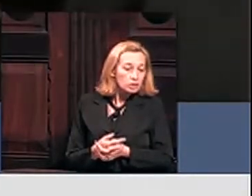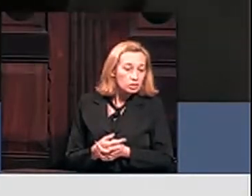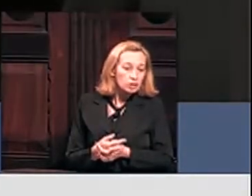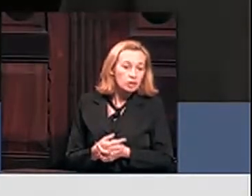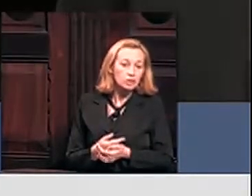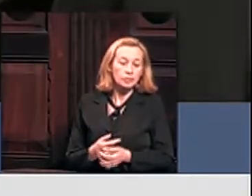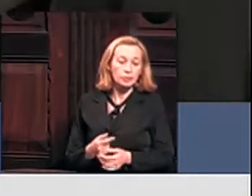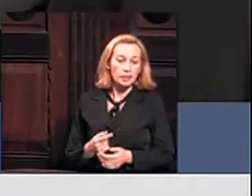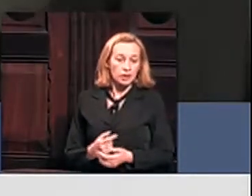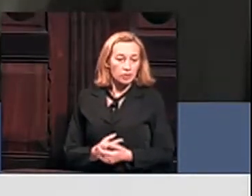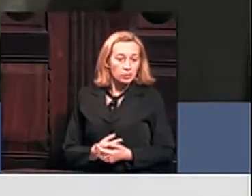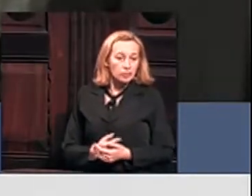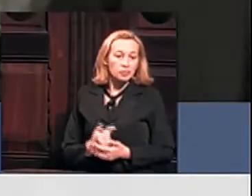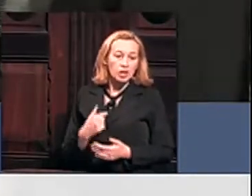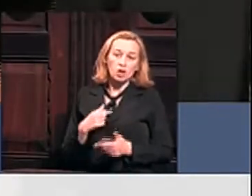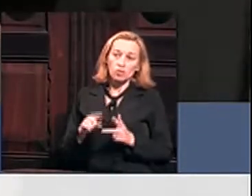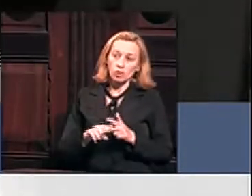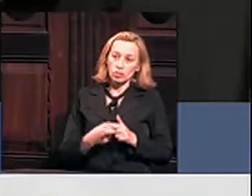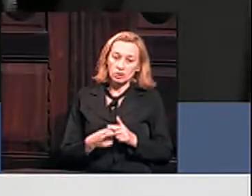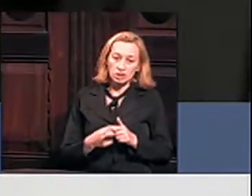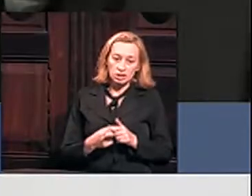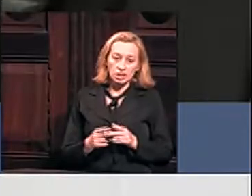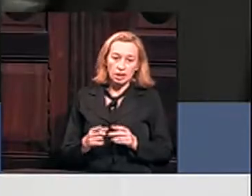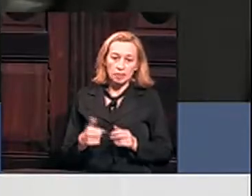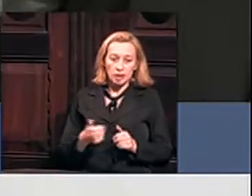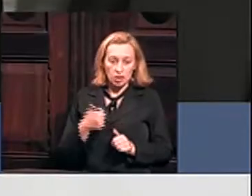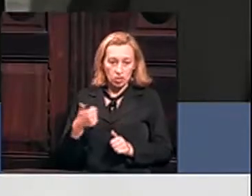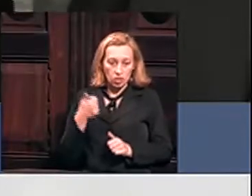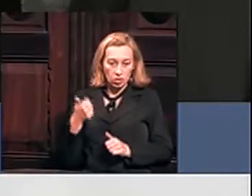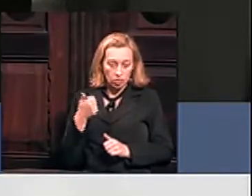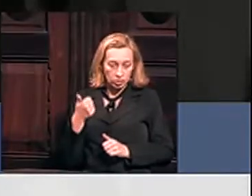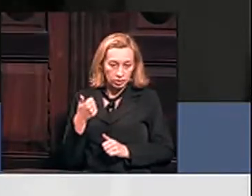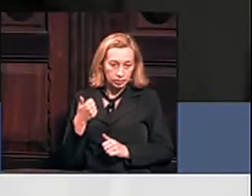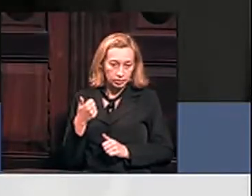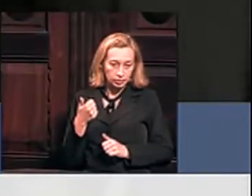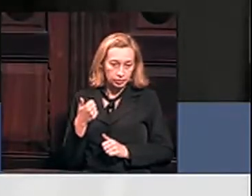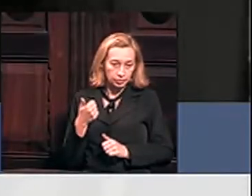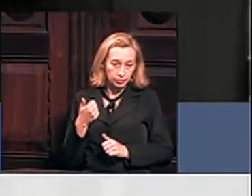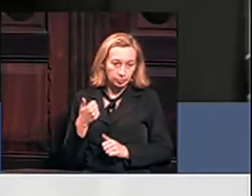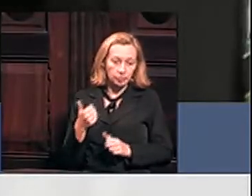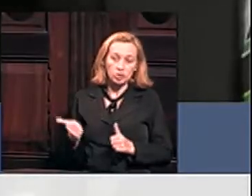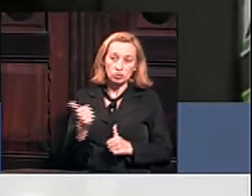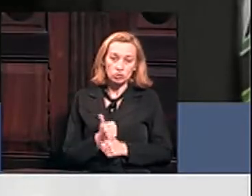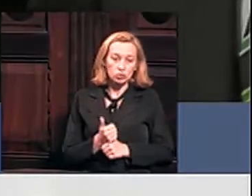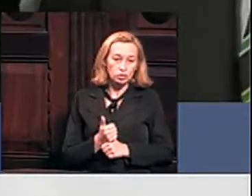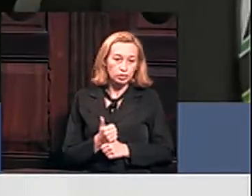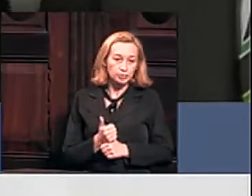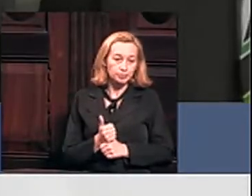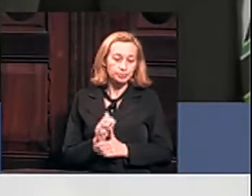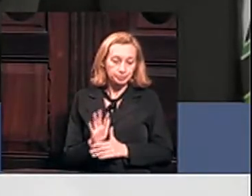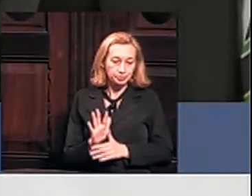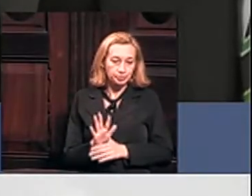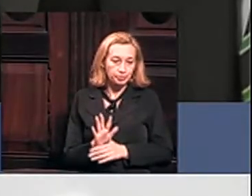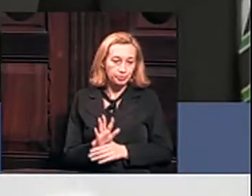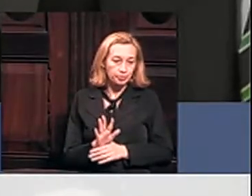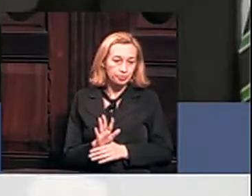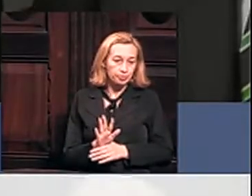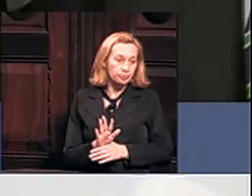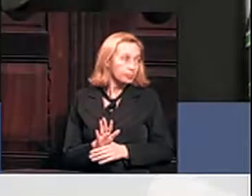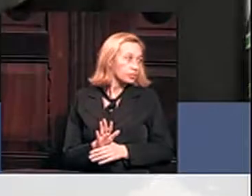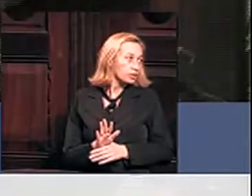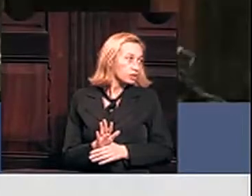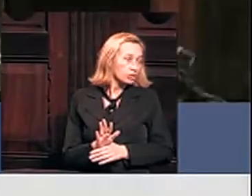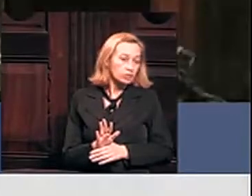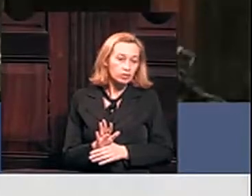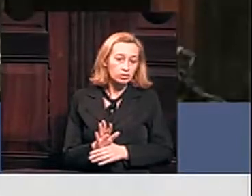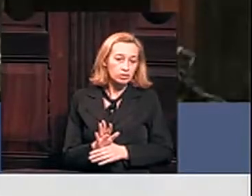Estado. Depois eu vou ajustar isso na melhor redação, senhor presidente. Agora, eu quero. No substitutivo. Quero chamar. Vossa Excelência. Parecer emitido, forma